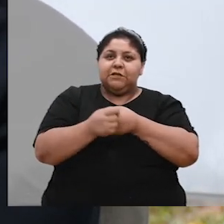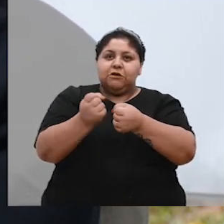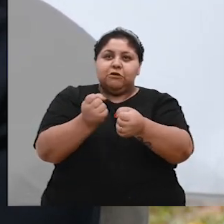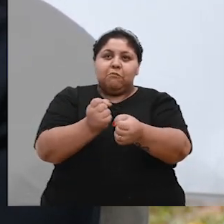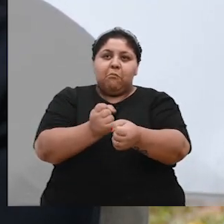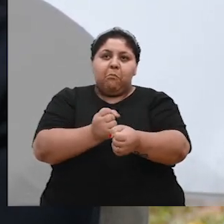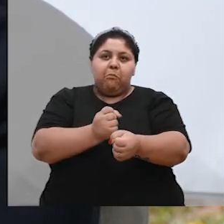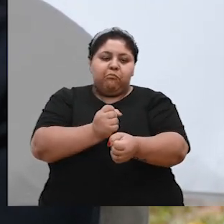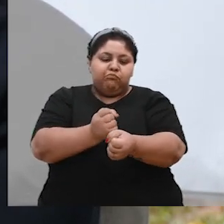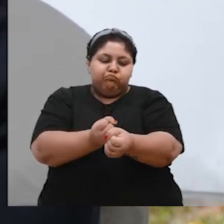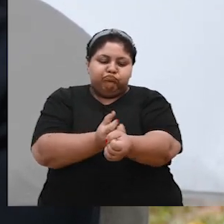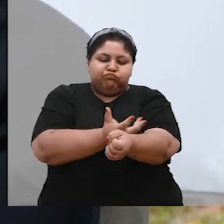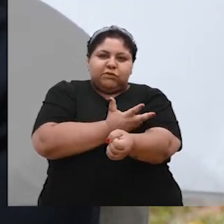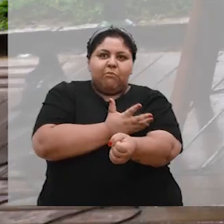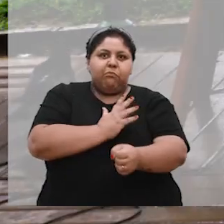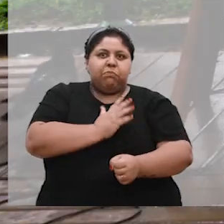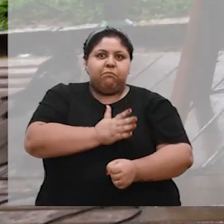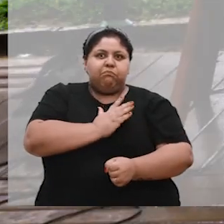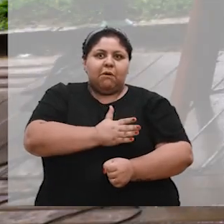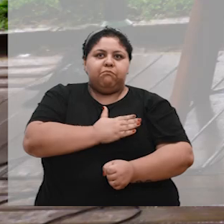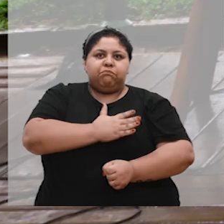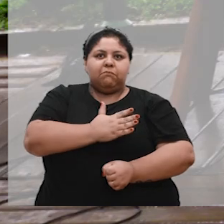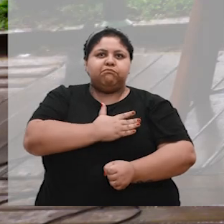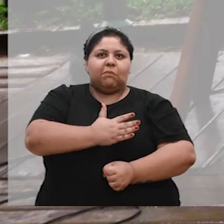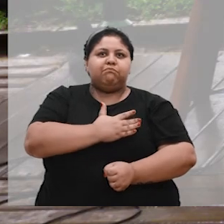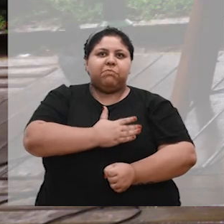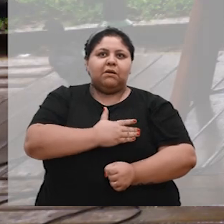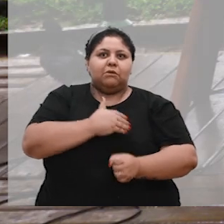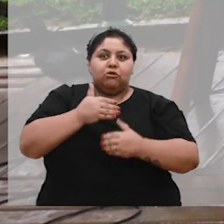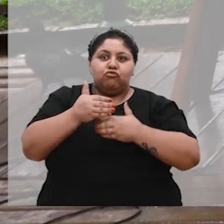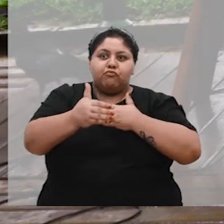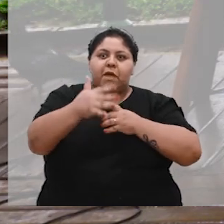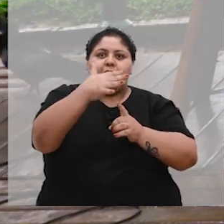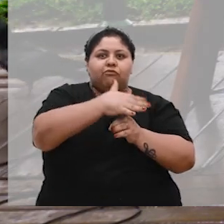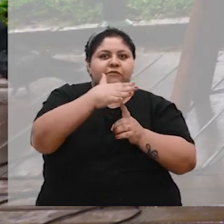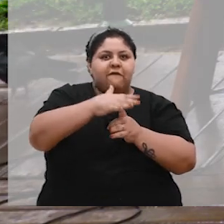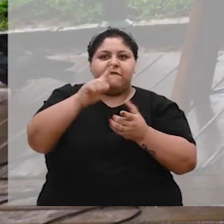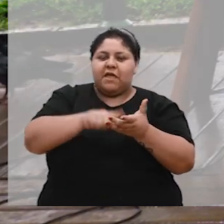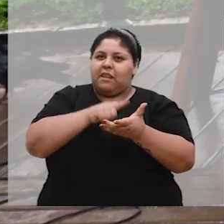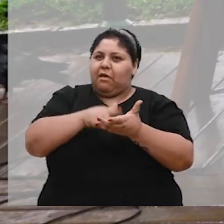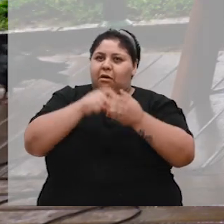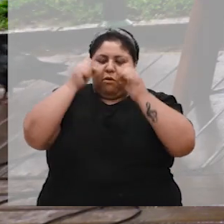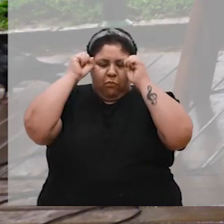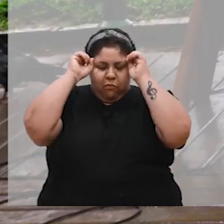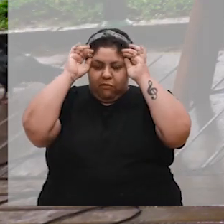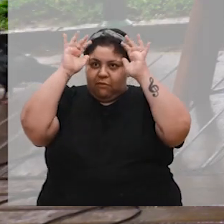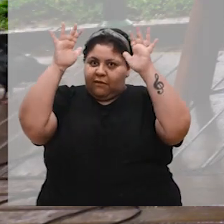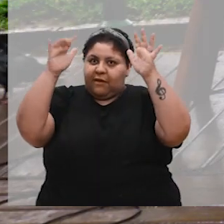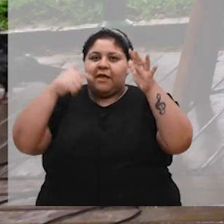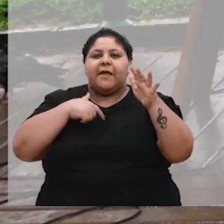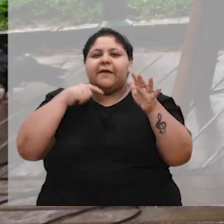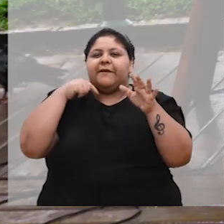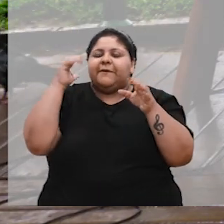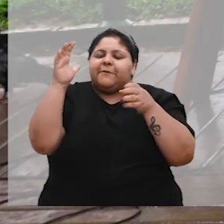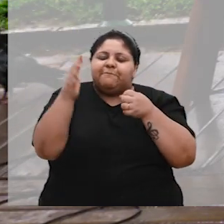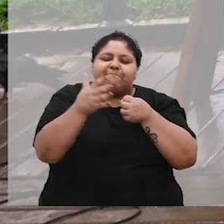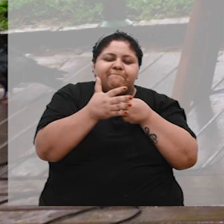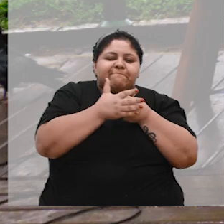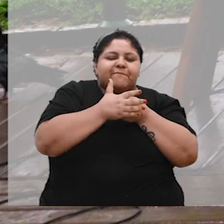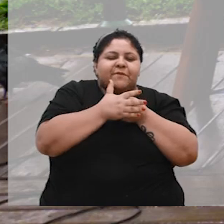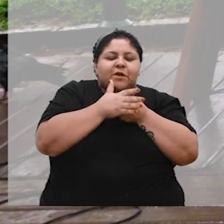pulsa durante a feira de uma forma muito criativa, muito criativa. Então eu guardo com muito